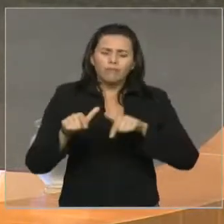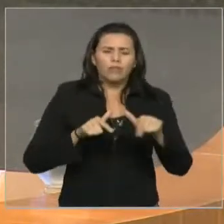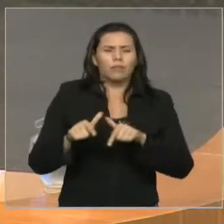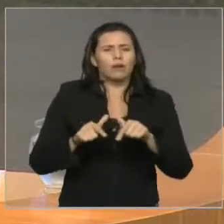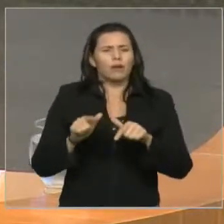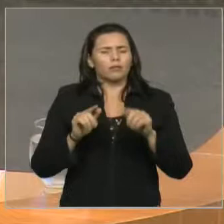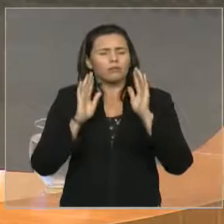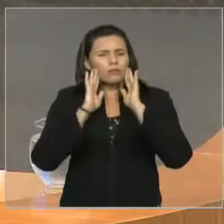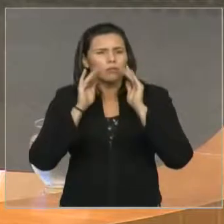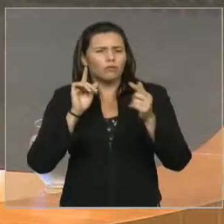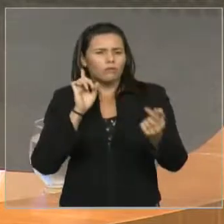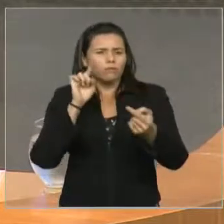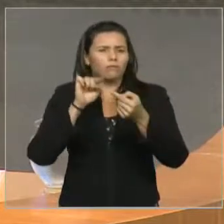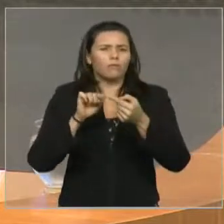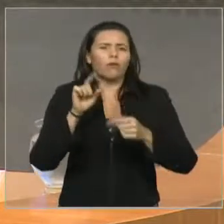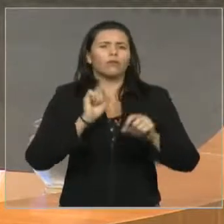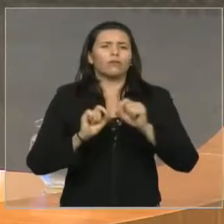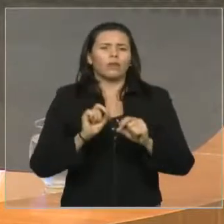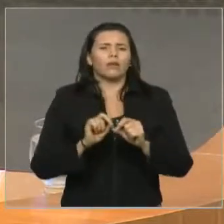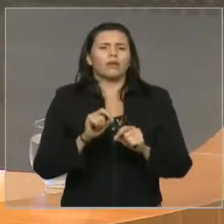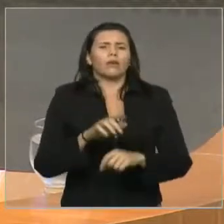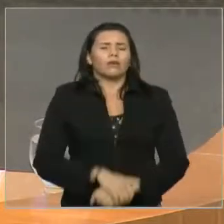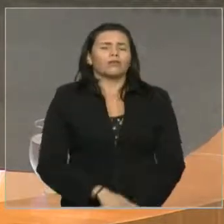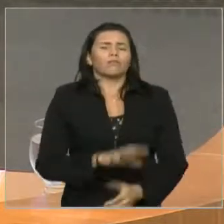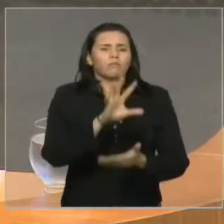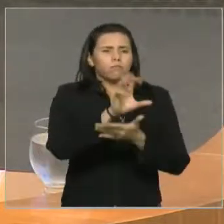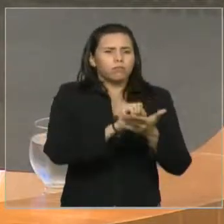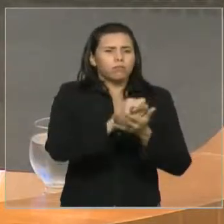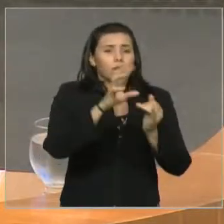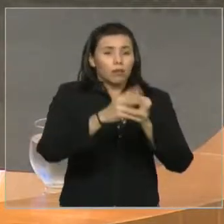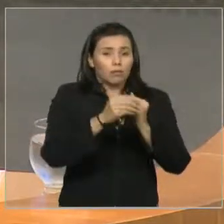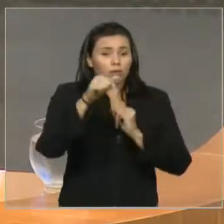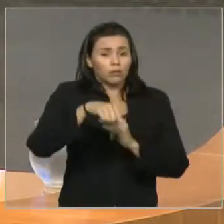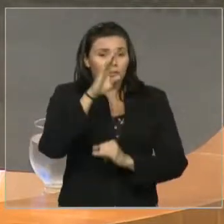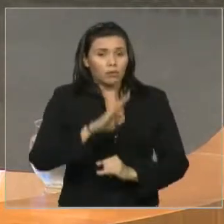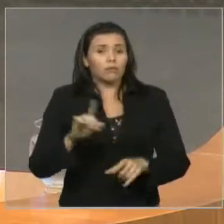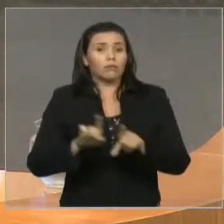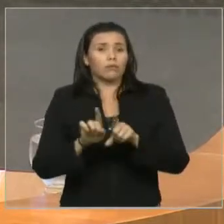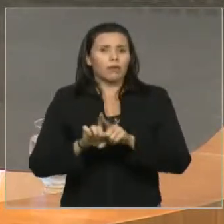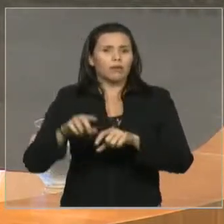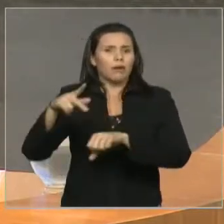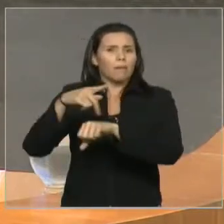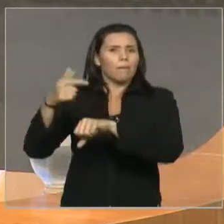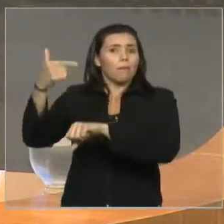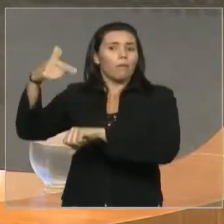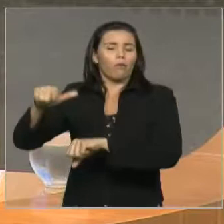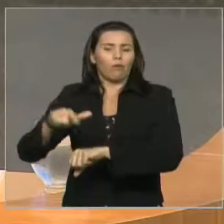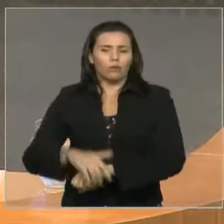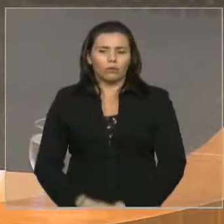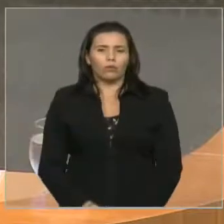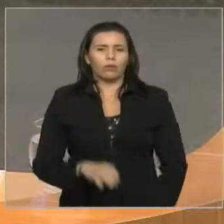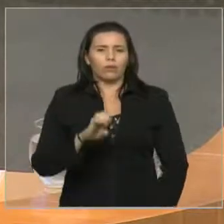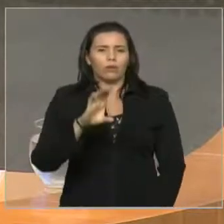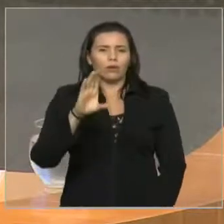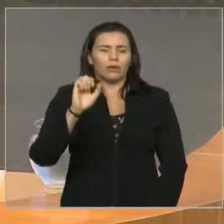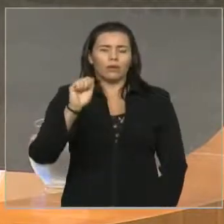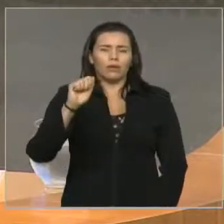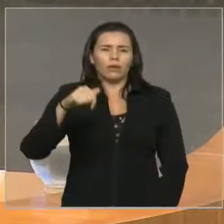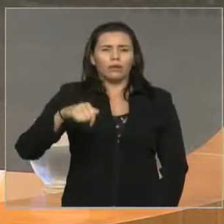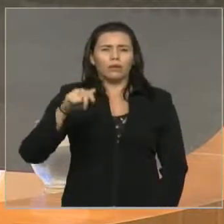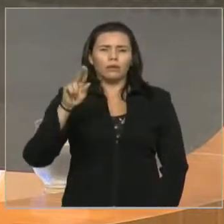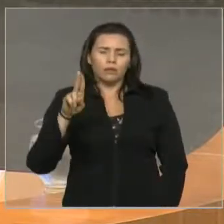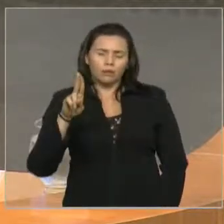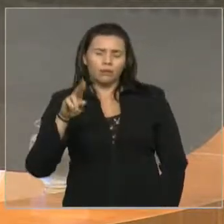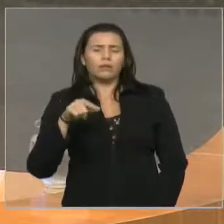tributos internos e externos. E podemos citar aqui iniciativas como o ECAC, nosso Centro de